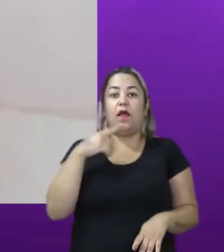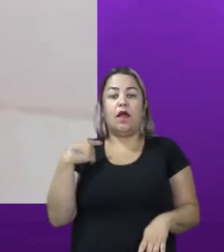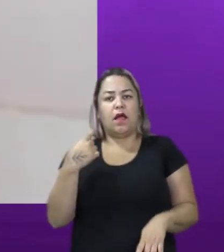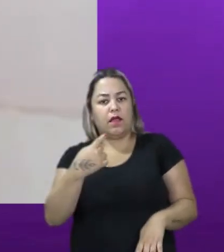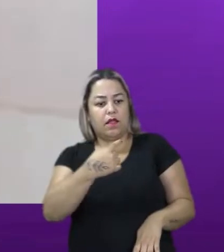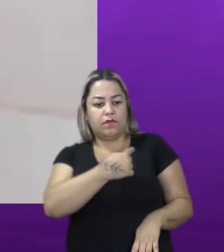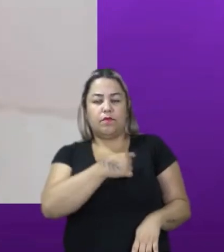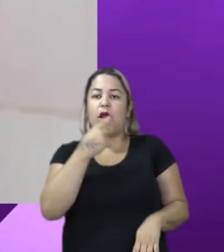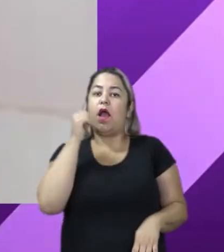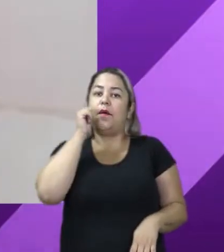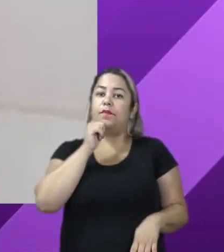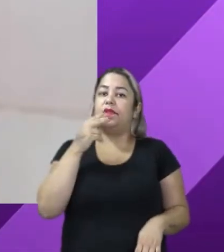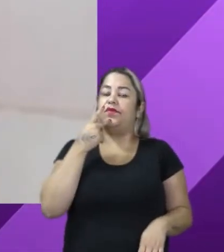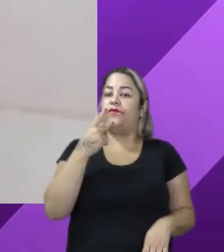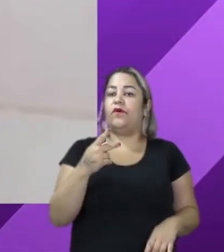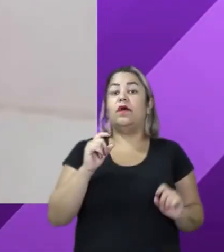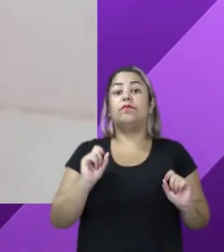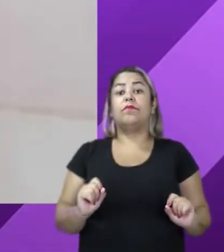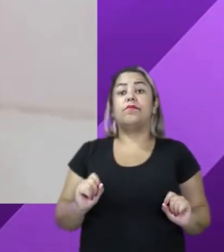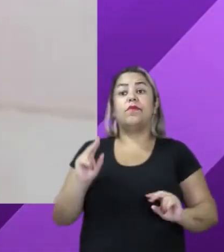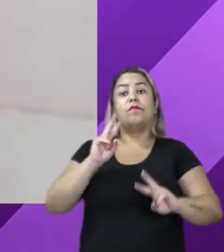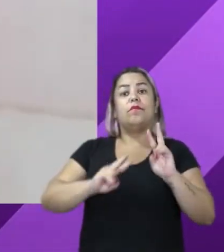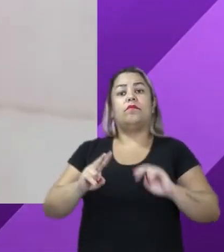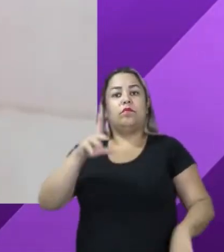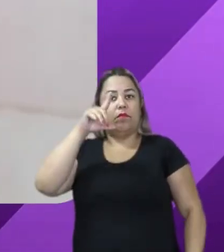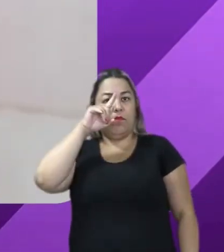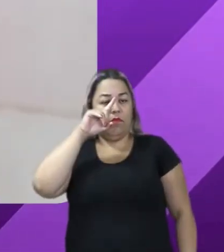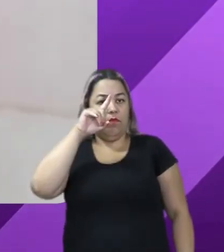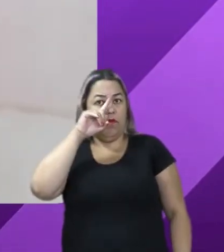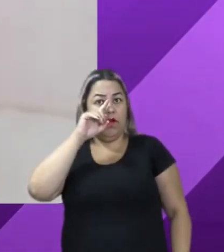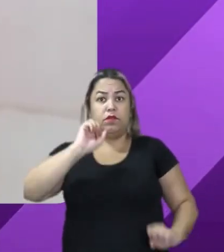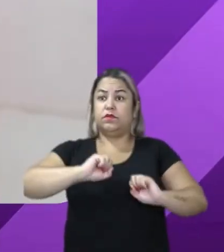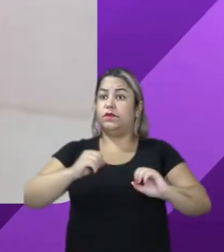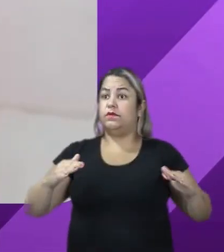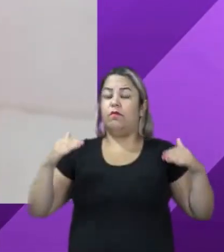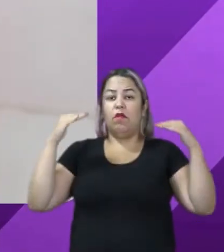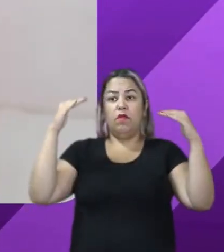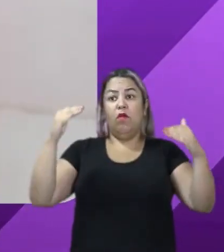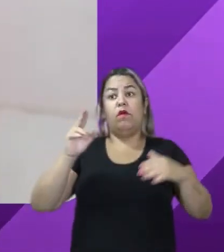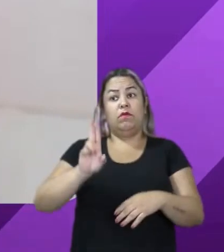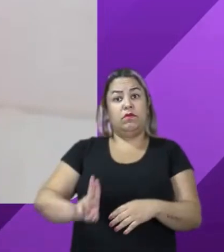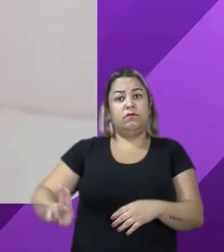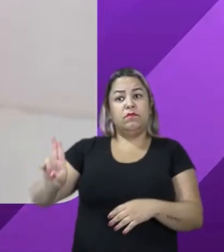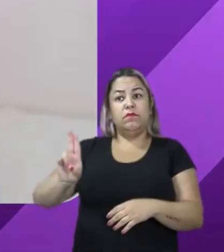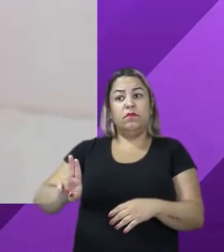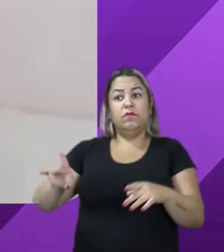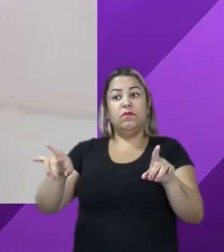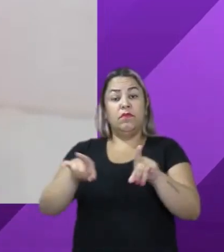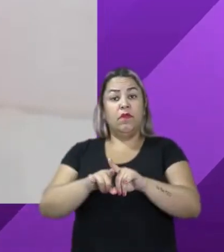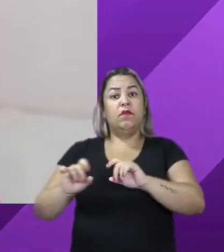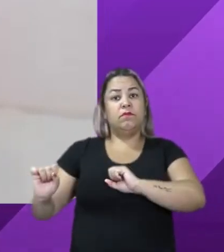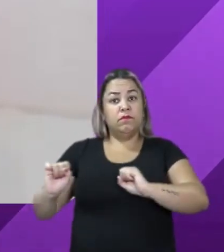a mulher que fala, ela é vista como uma ameaça muito grande. E quando ela utiliza esse meio, que